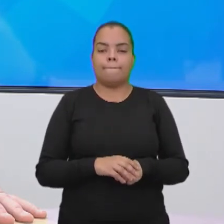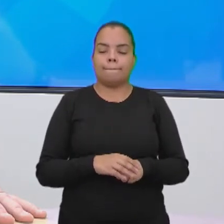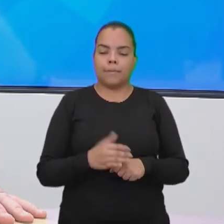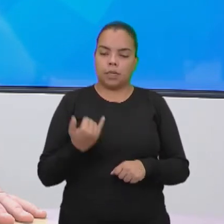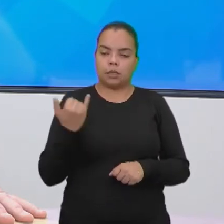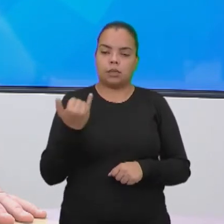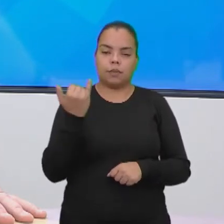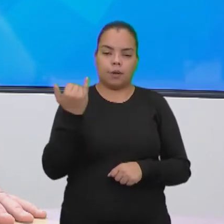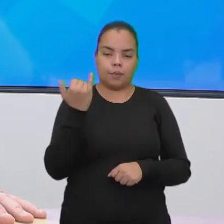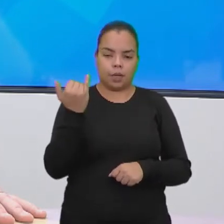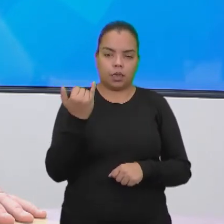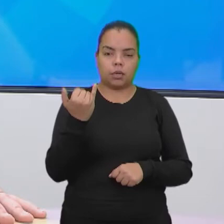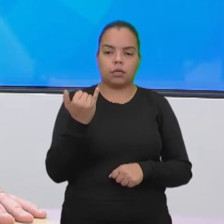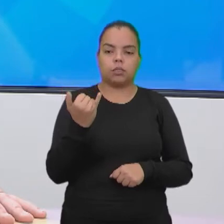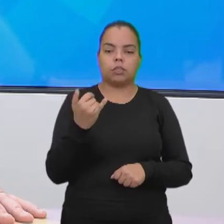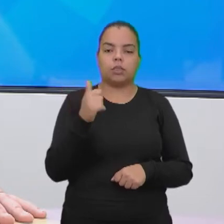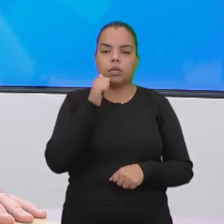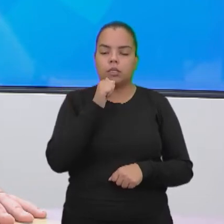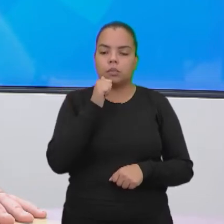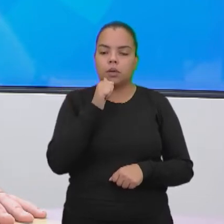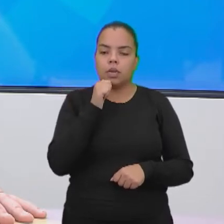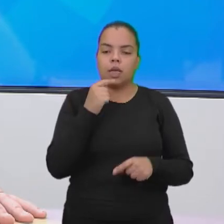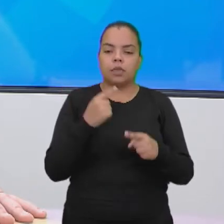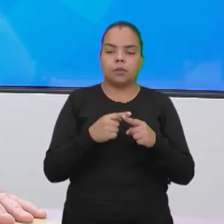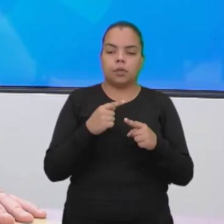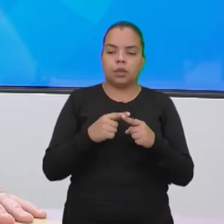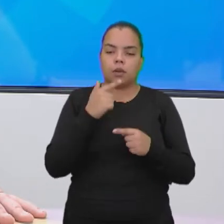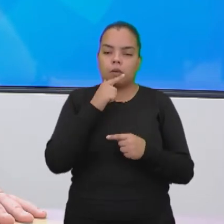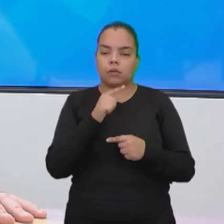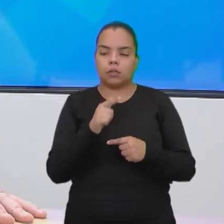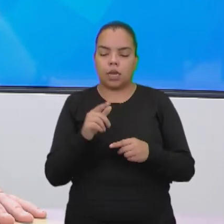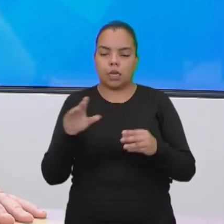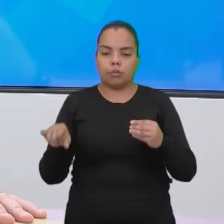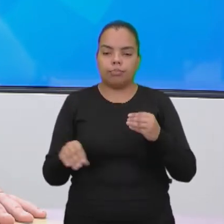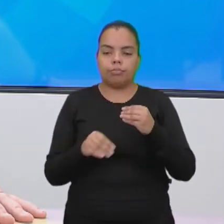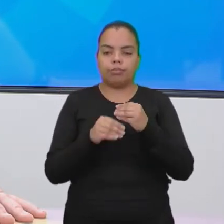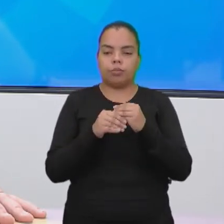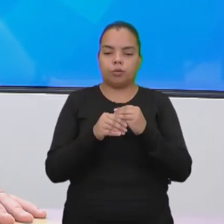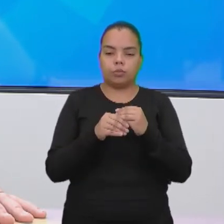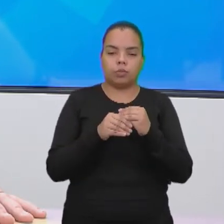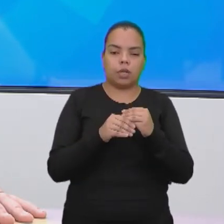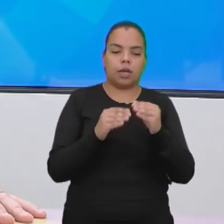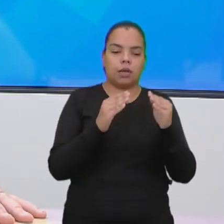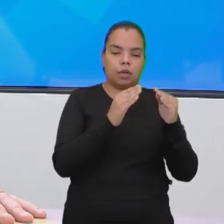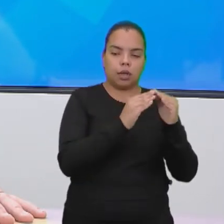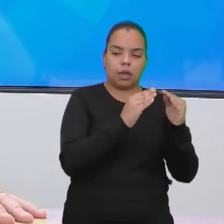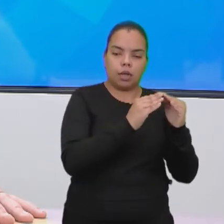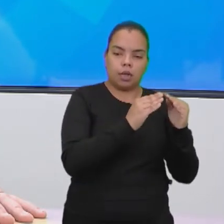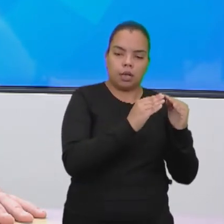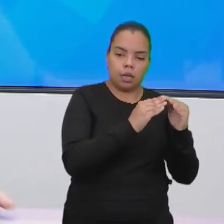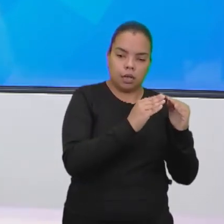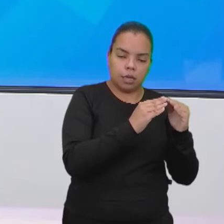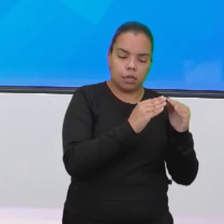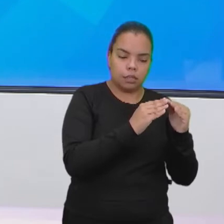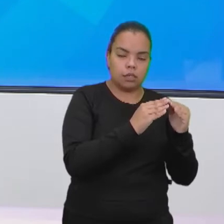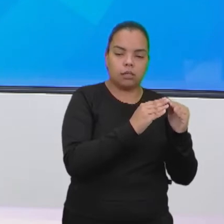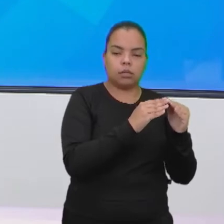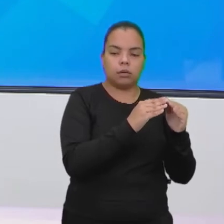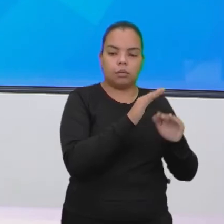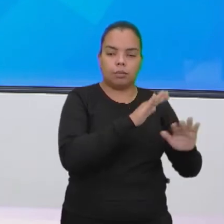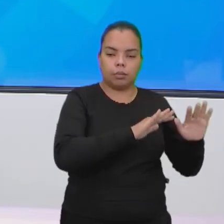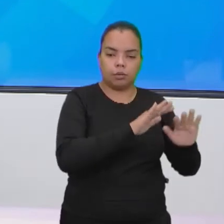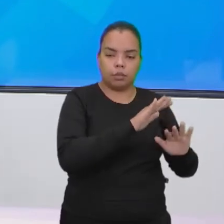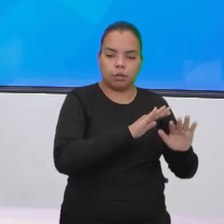conseguem fazer os afazeres do lar, com também a relação aí da criação dos filhos e o trabalho. E muitas